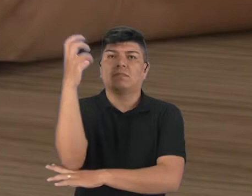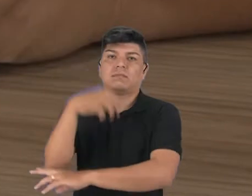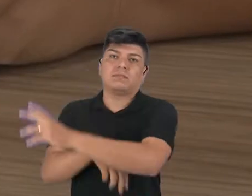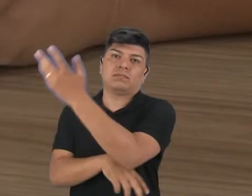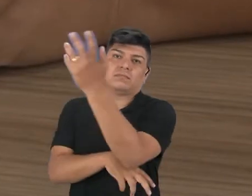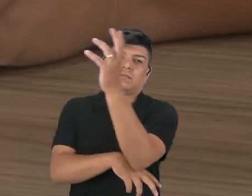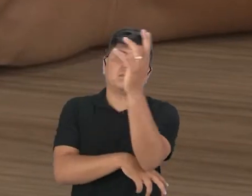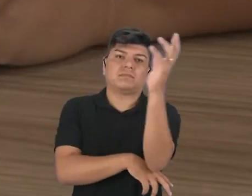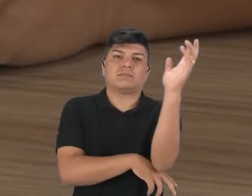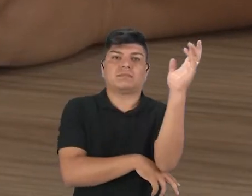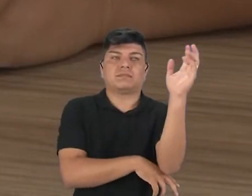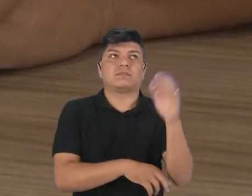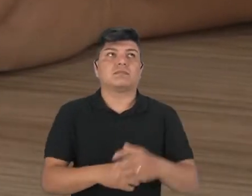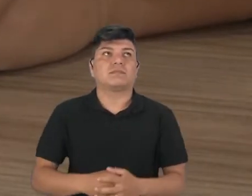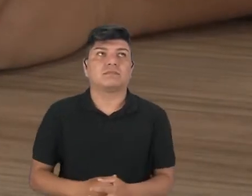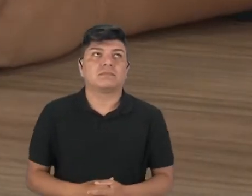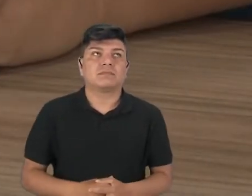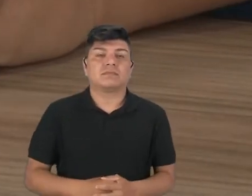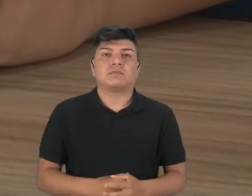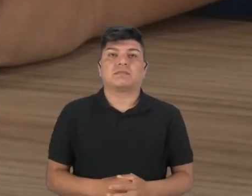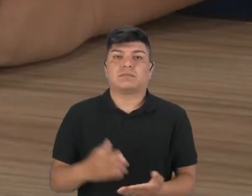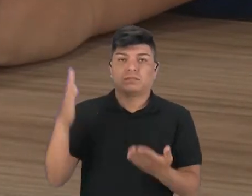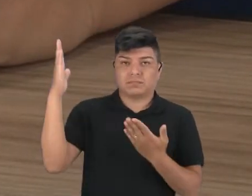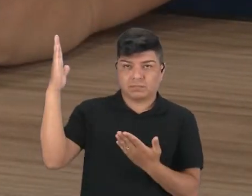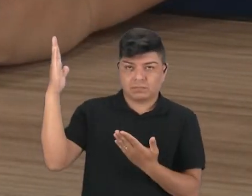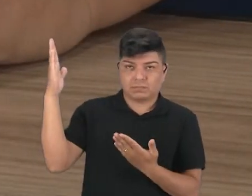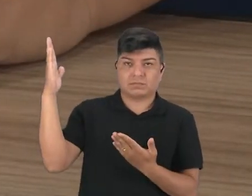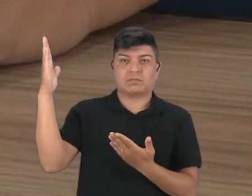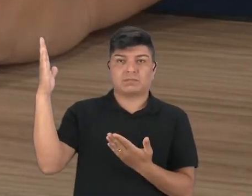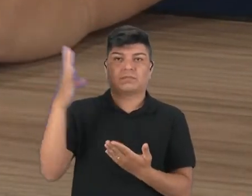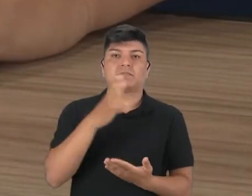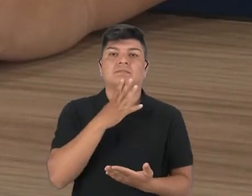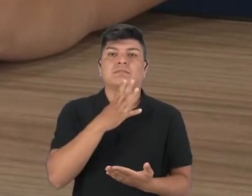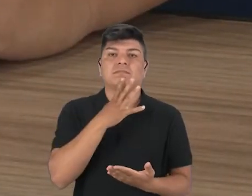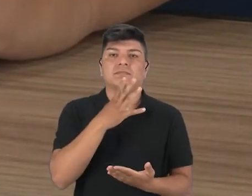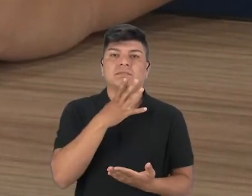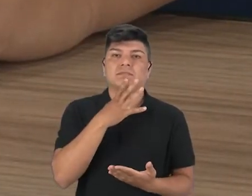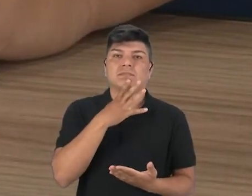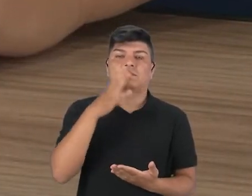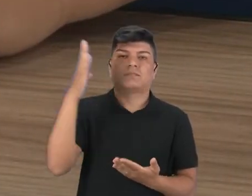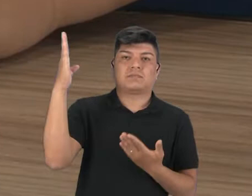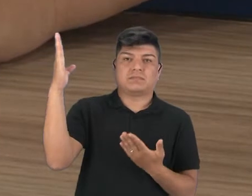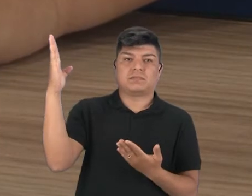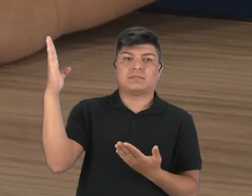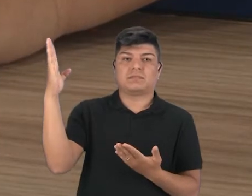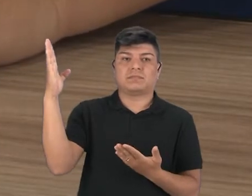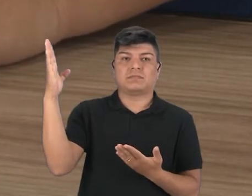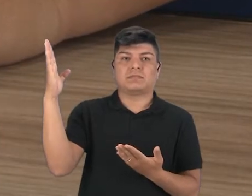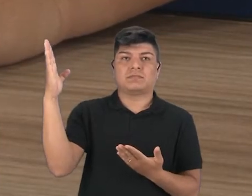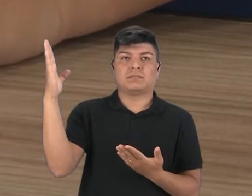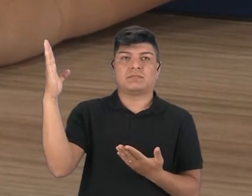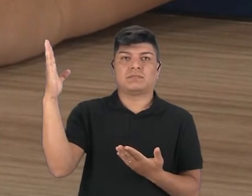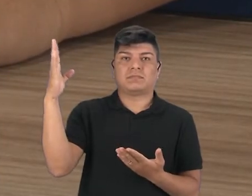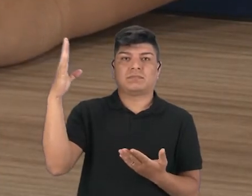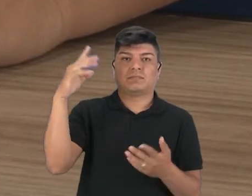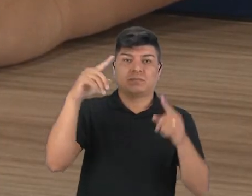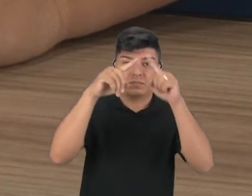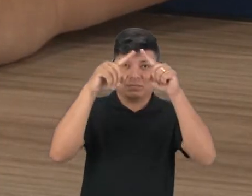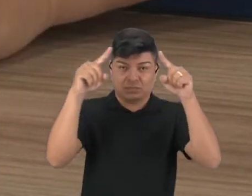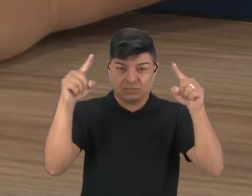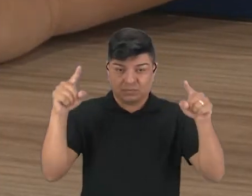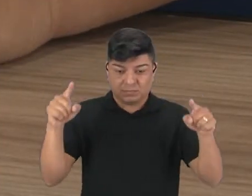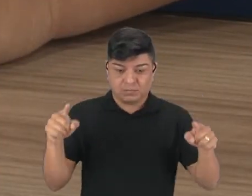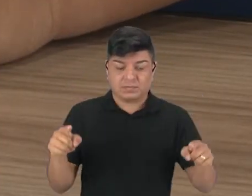natureza. Essa, bastante conhecida. Olha só o